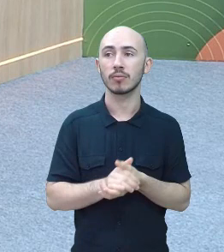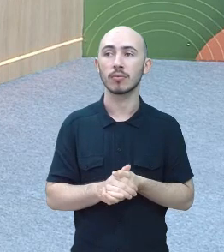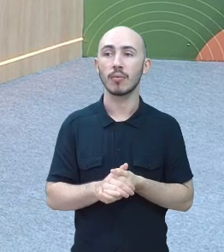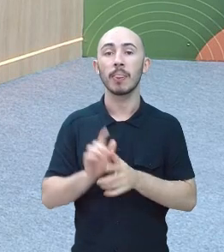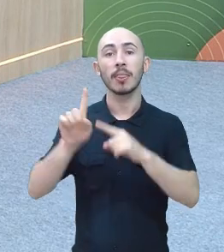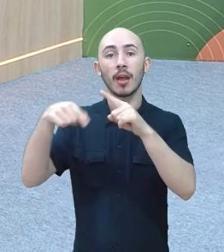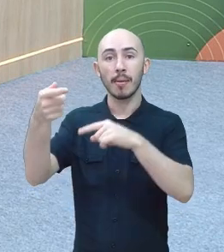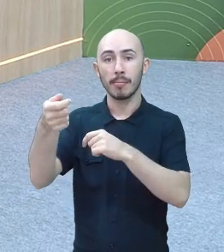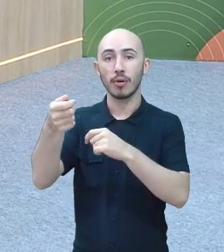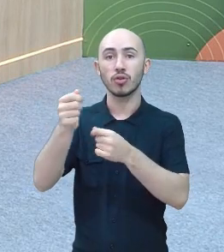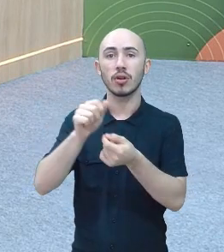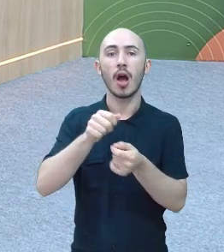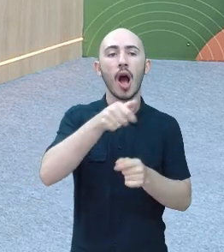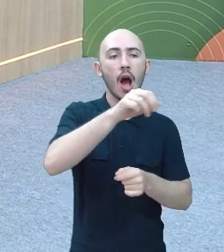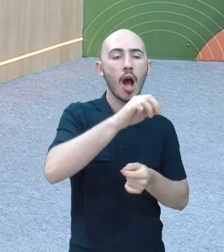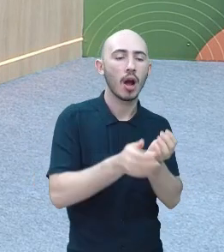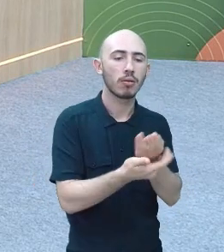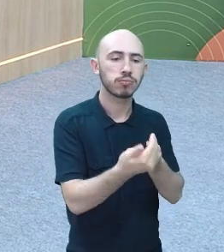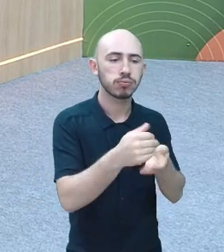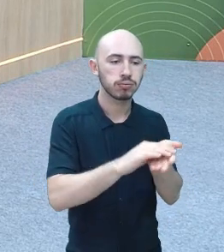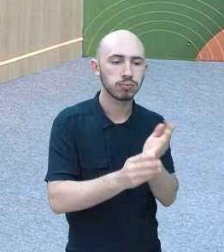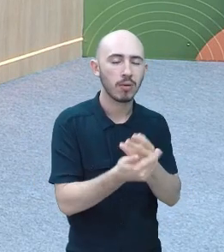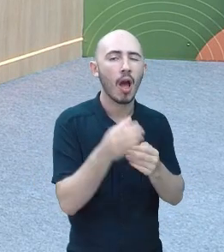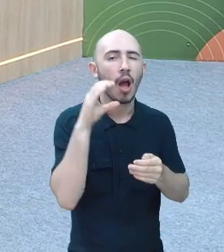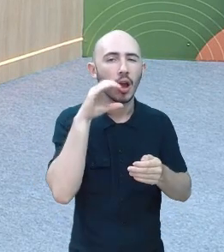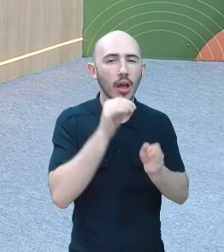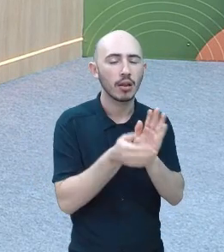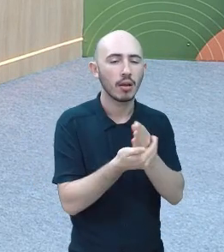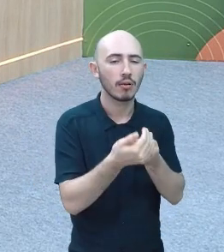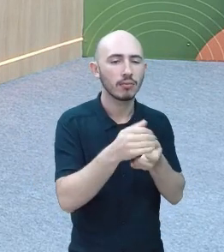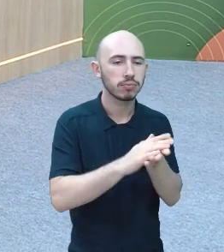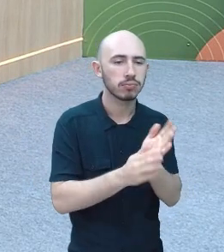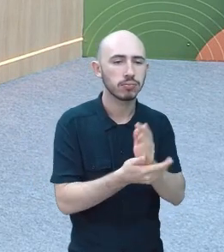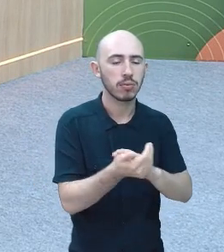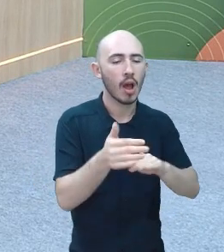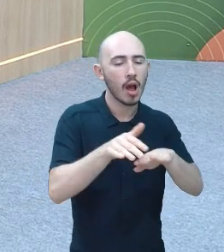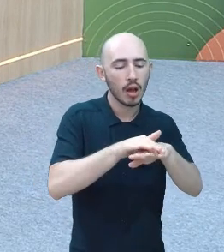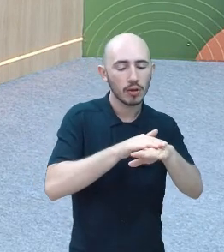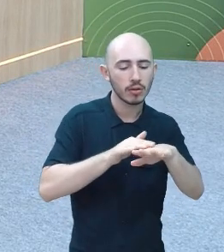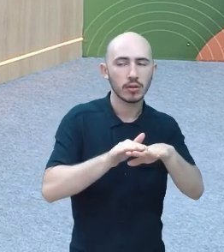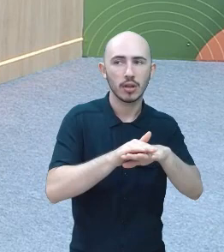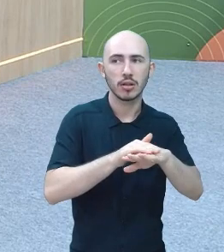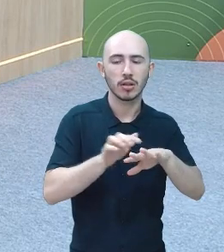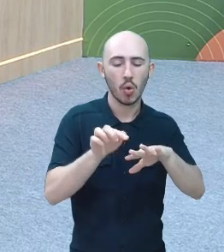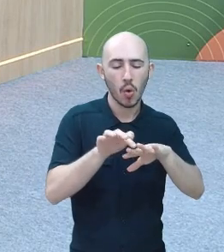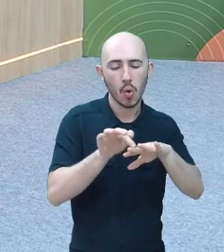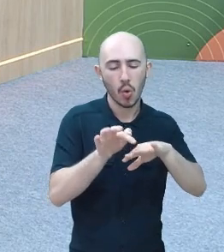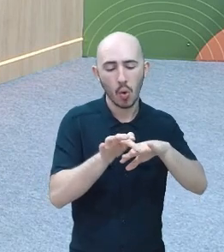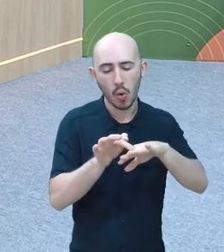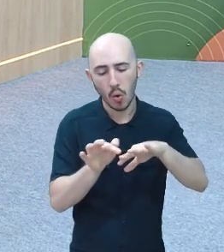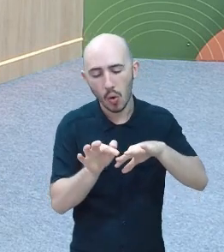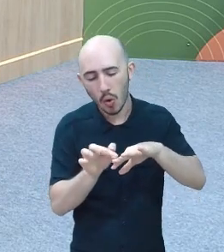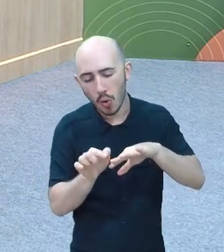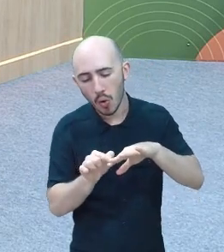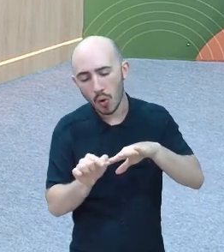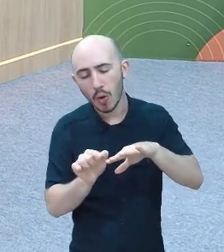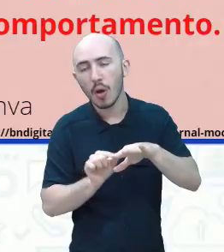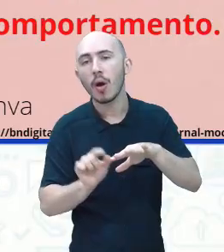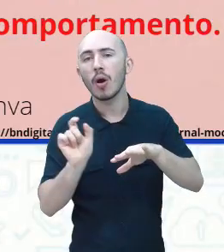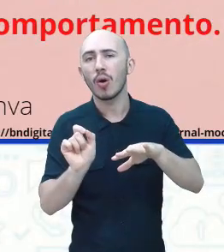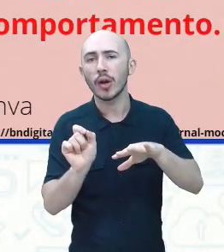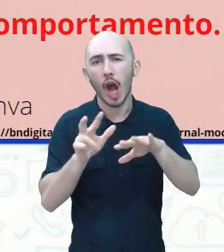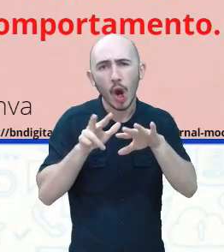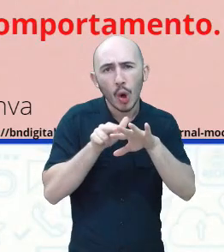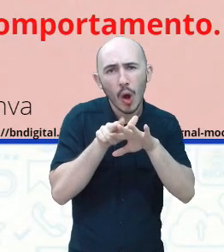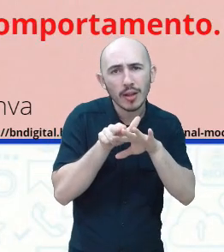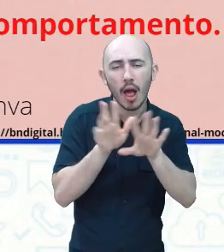Depois de lavar as mãos em água morna para torná-las mais tenras. Os tecidos circundantes na raiz das unhas não devem se